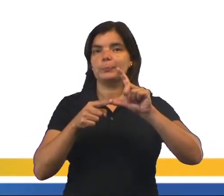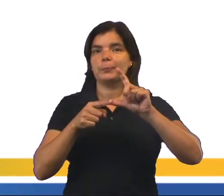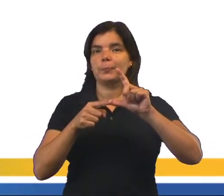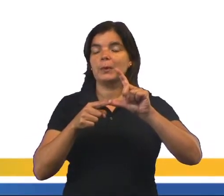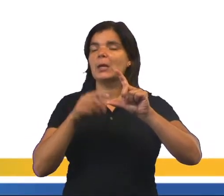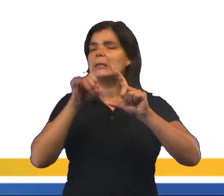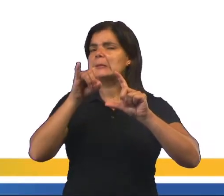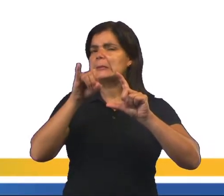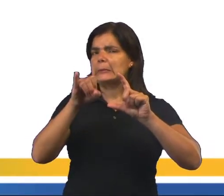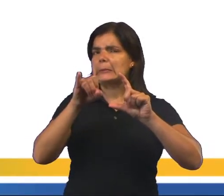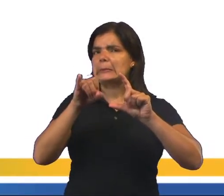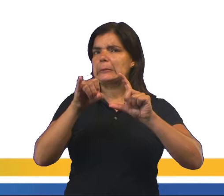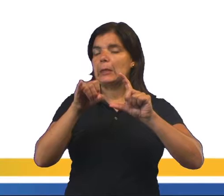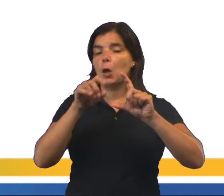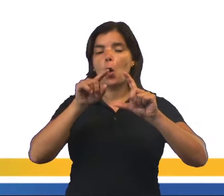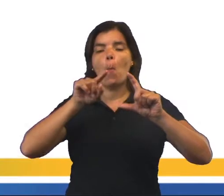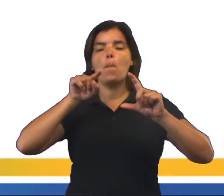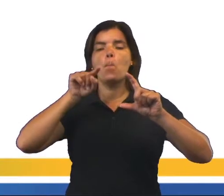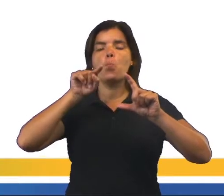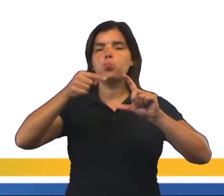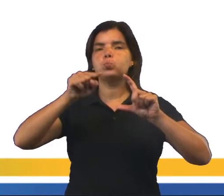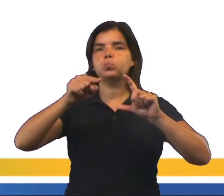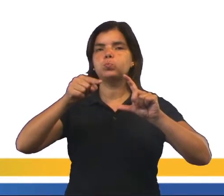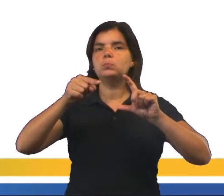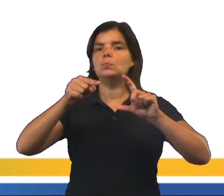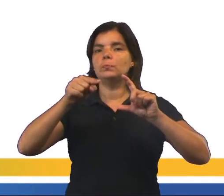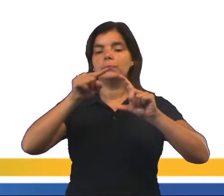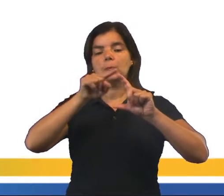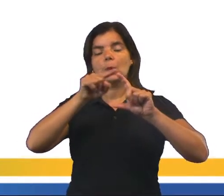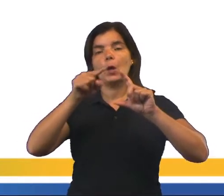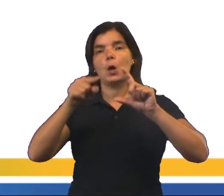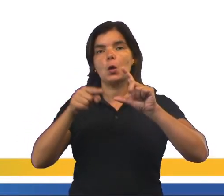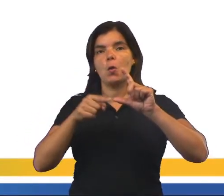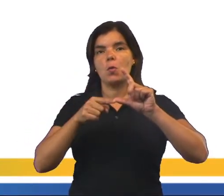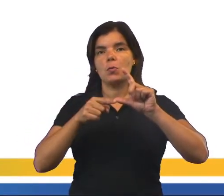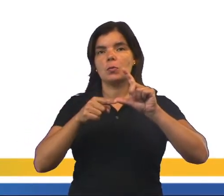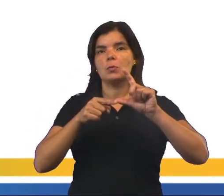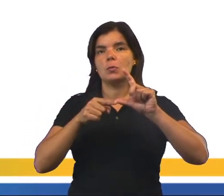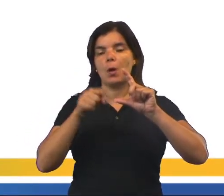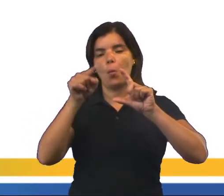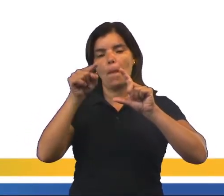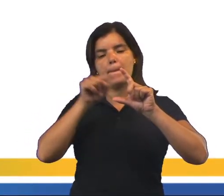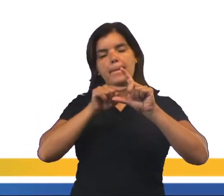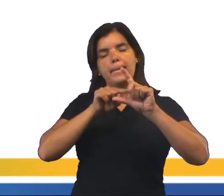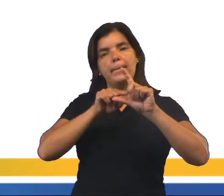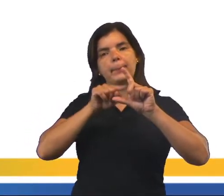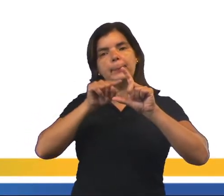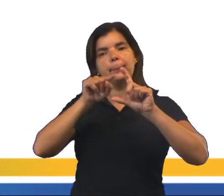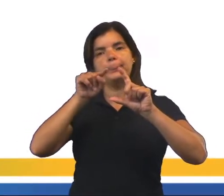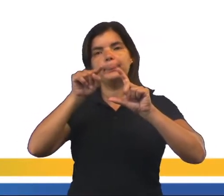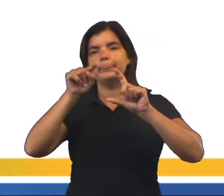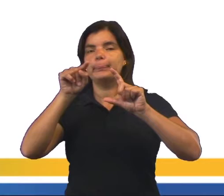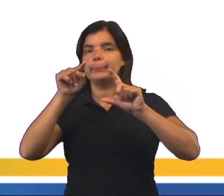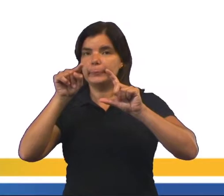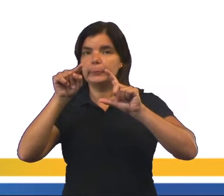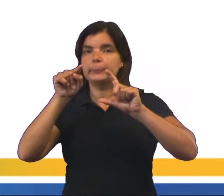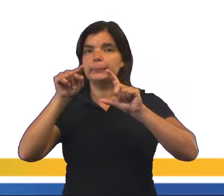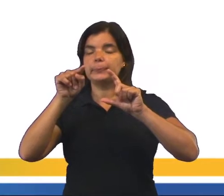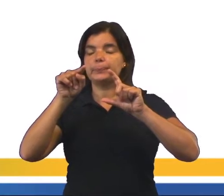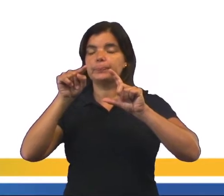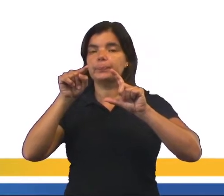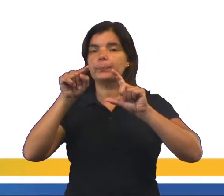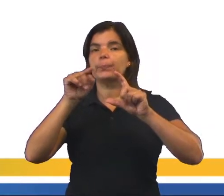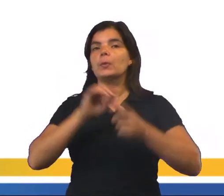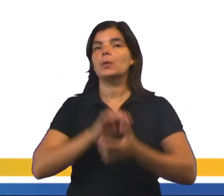E se eu destaco um ponto lá na nossa circunferência e traço, né, ó, um segmento do centro até